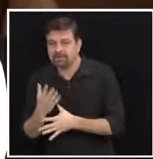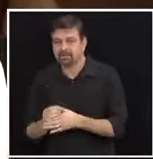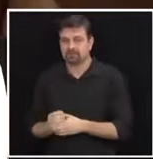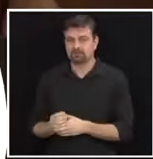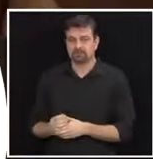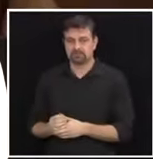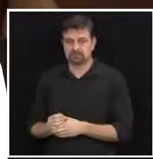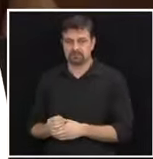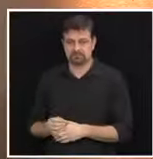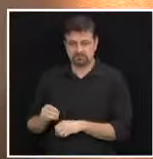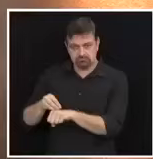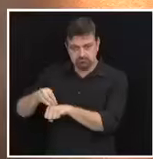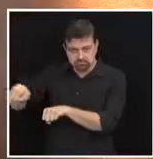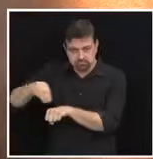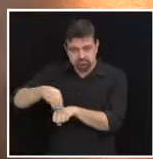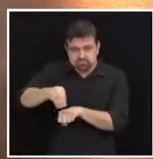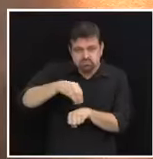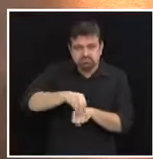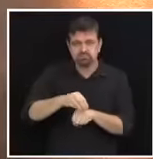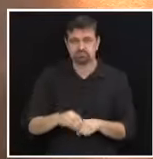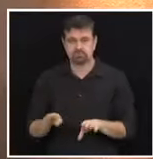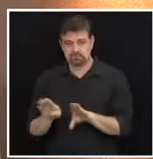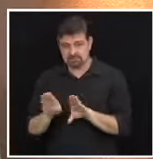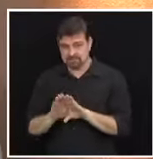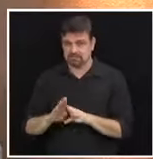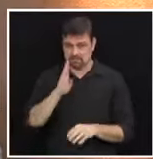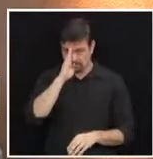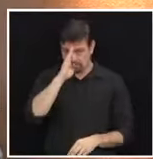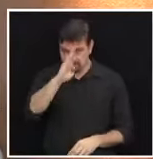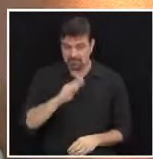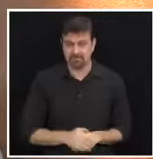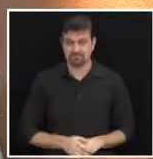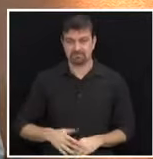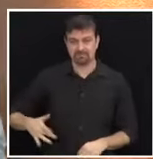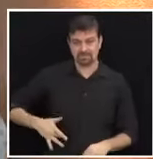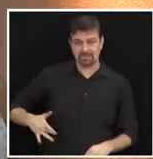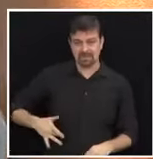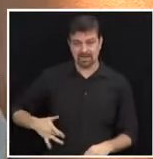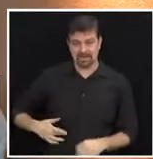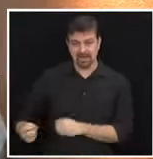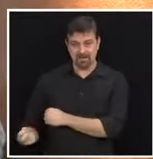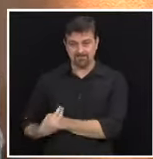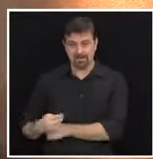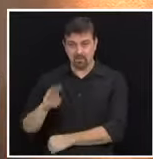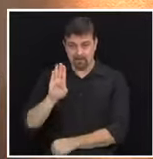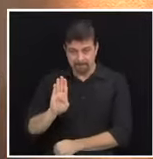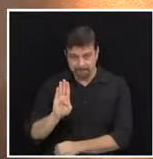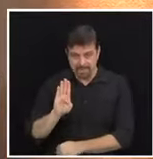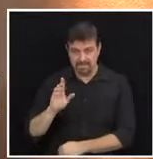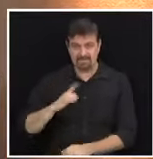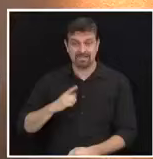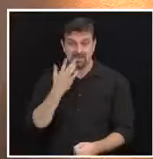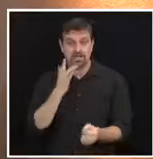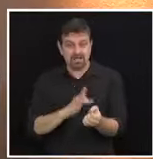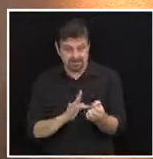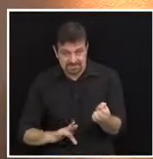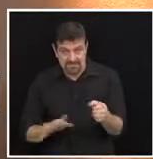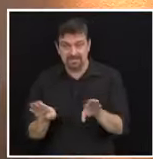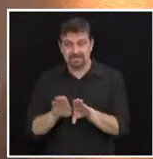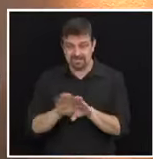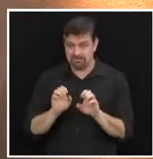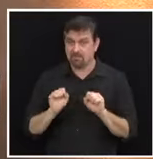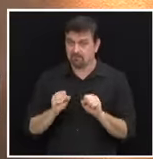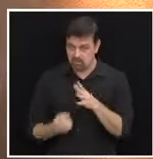meios de prevenção também. Particularmente a hepatite B, ela tem transmissão sanguínea, mas também